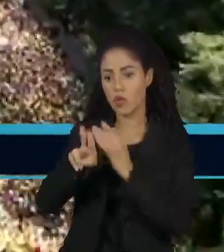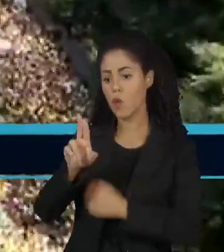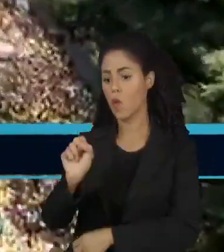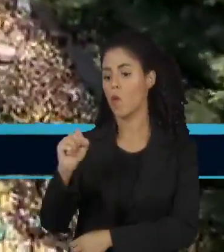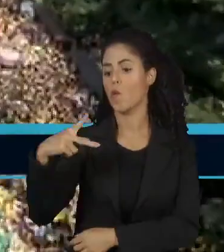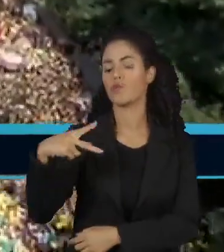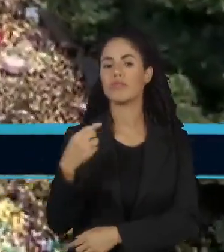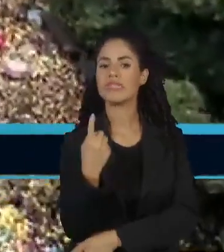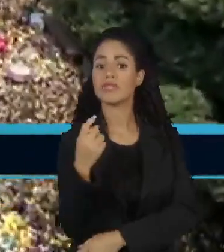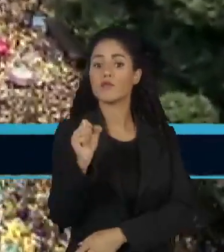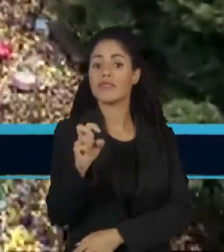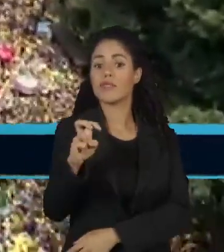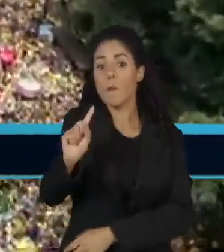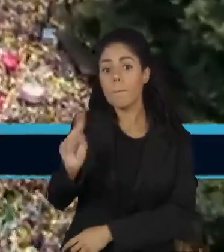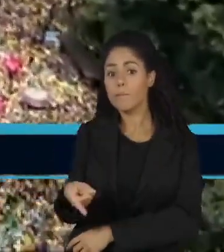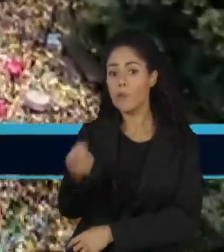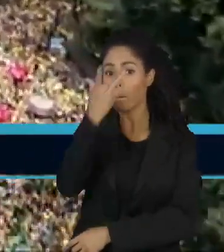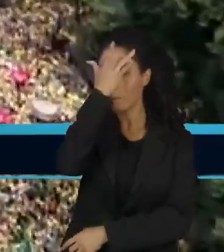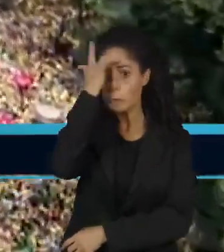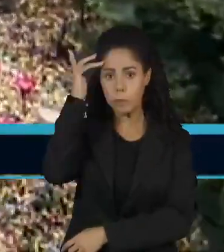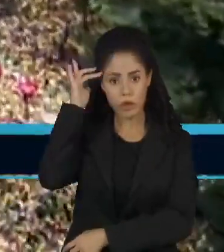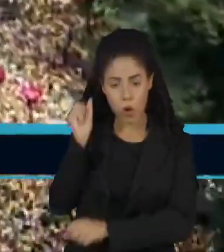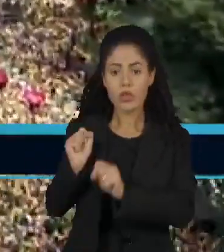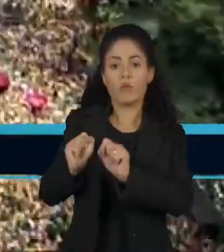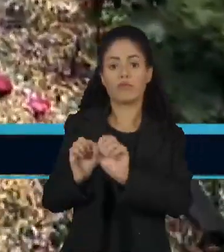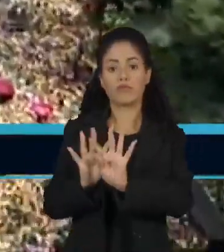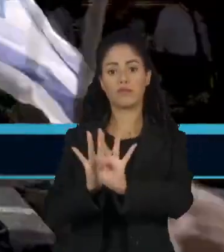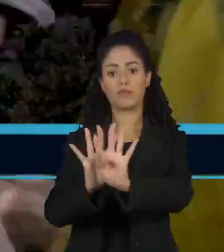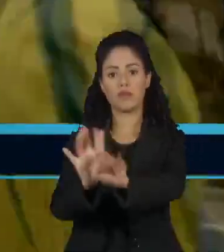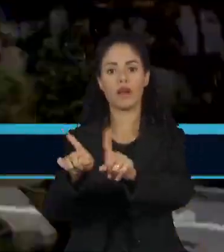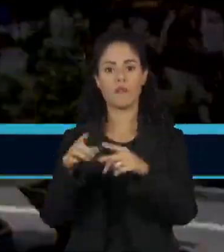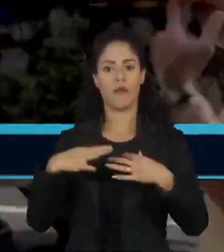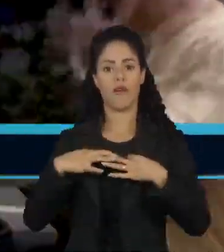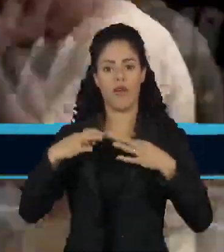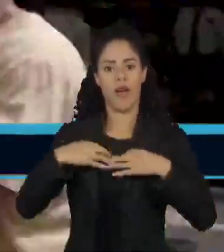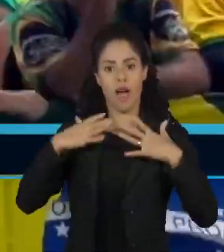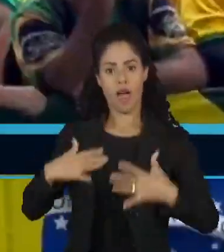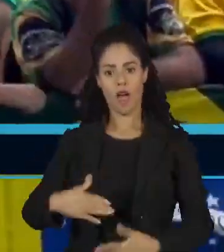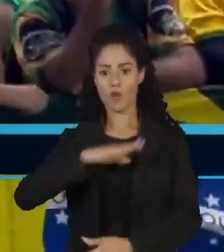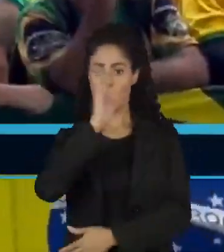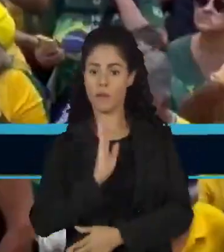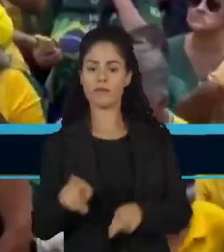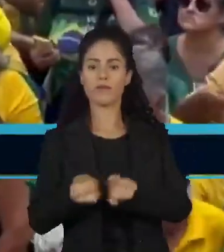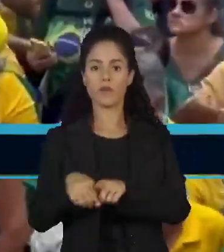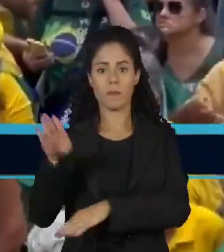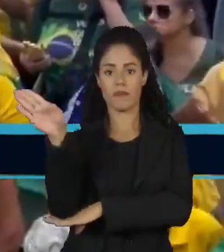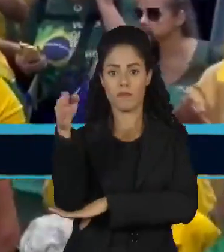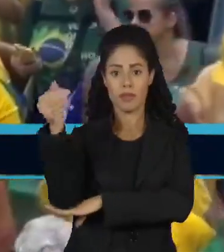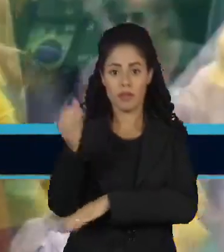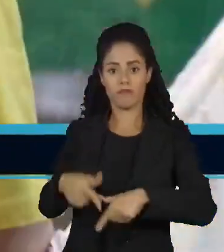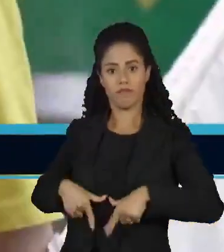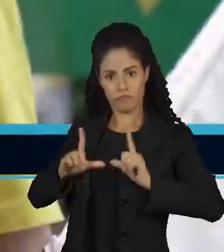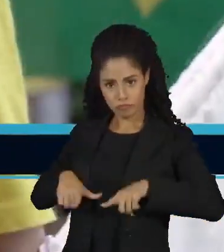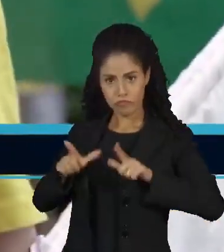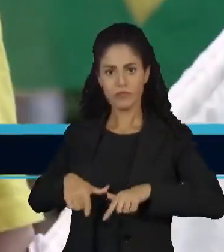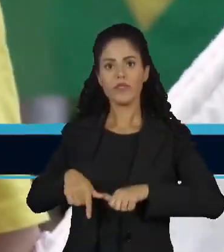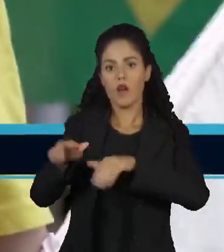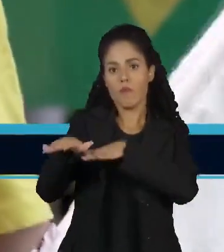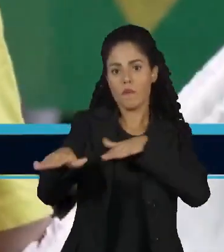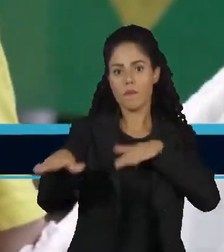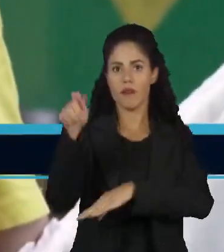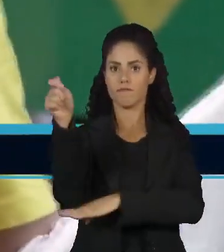em 185 mil. Além do tradicional verde e amarelo, bandeiras de Israel se destacavam na Avenida Paulista. As vendas